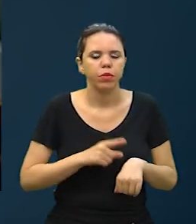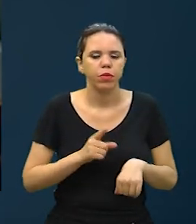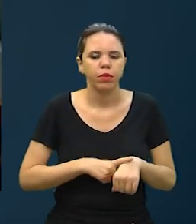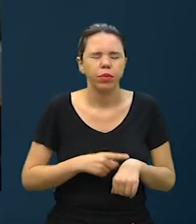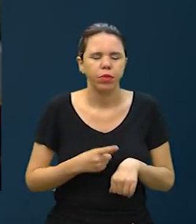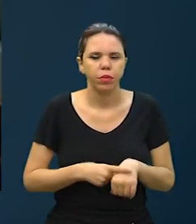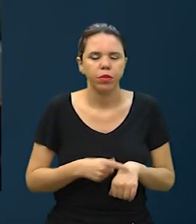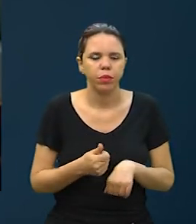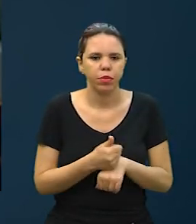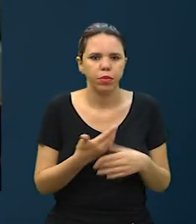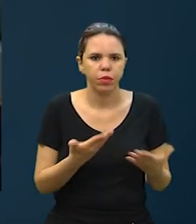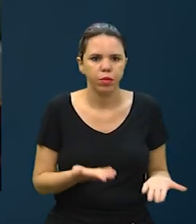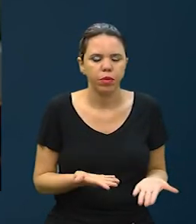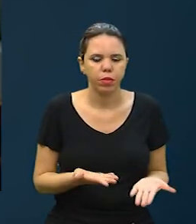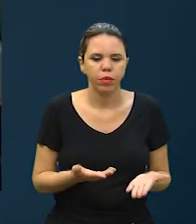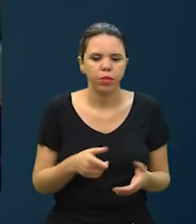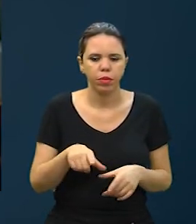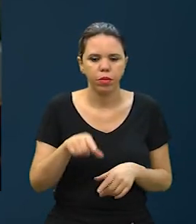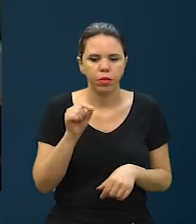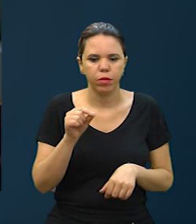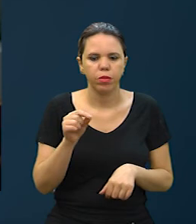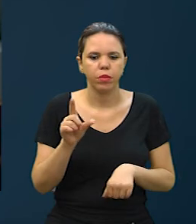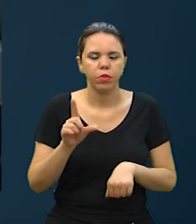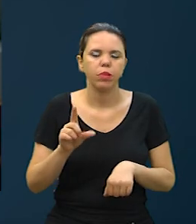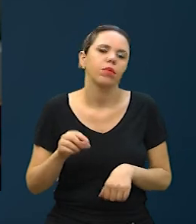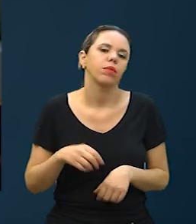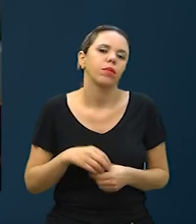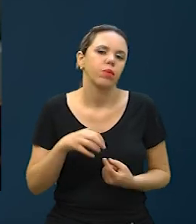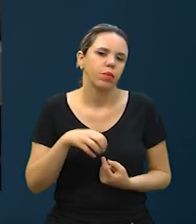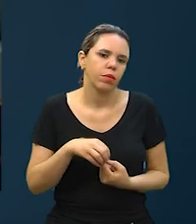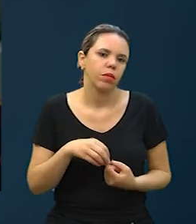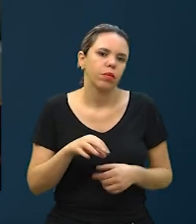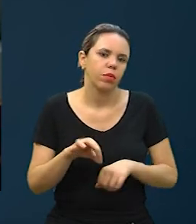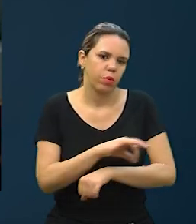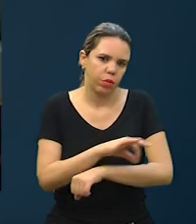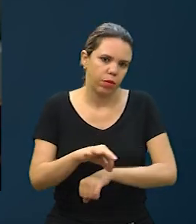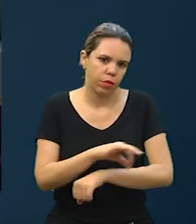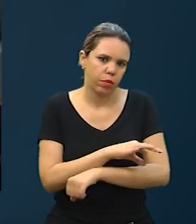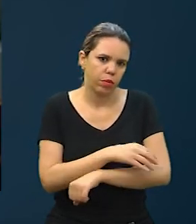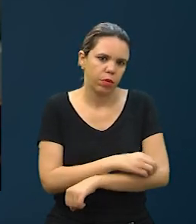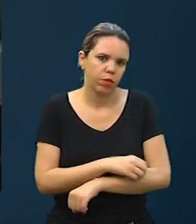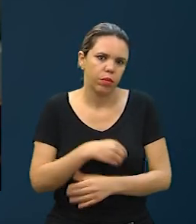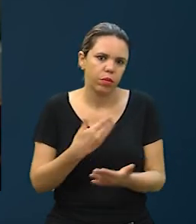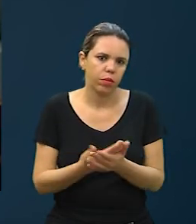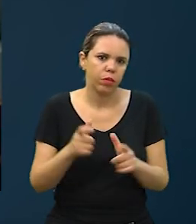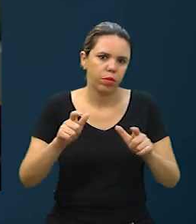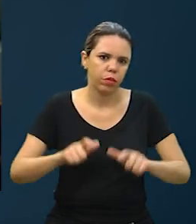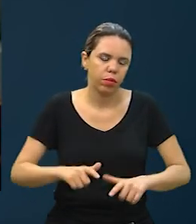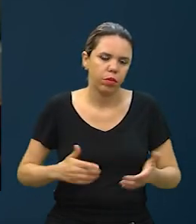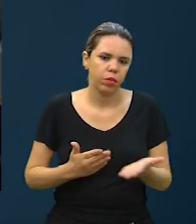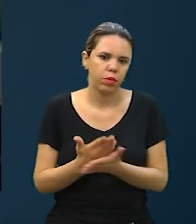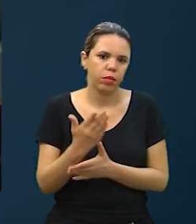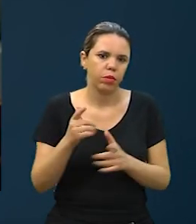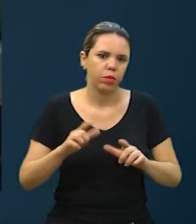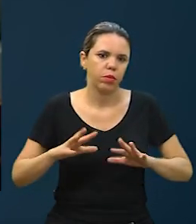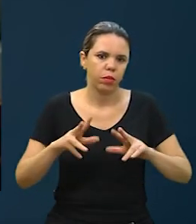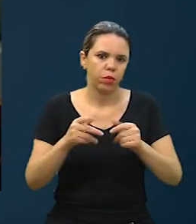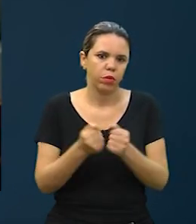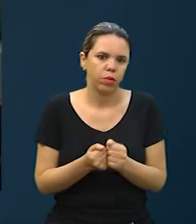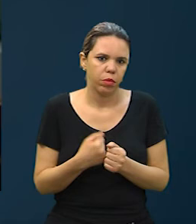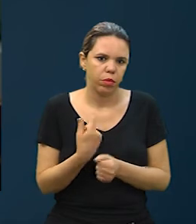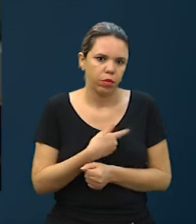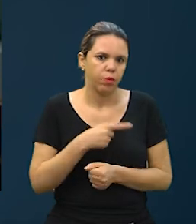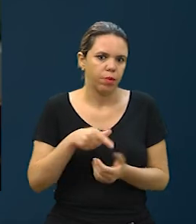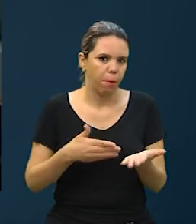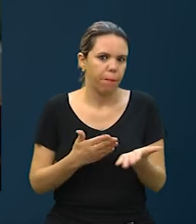qualquer momento da franquia, desde escolha de ponto, projeto arquitetônico. Nós vamos até o local aprovar o ponto. Todos